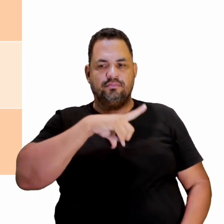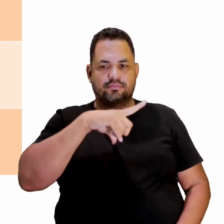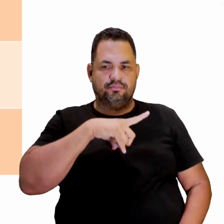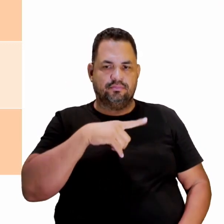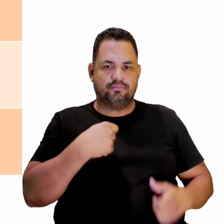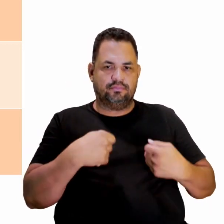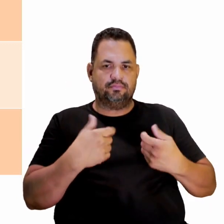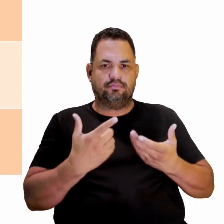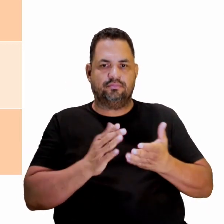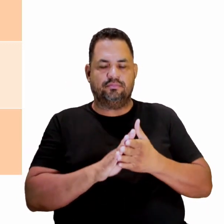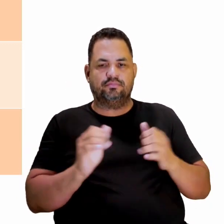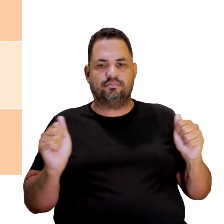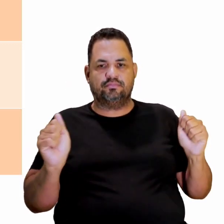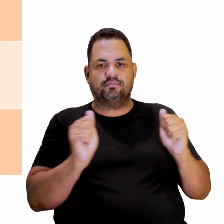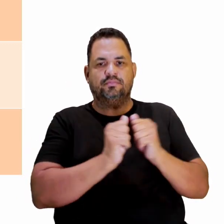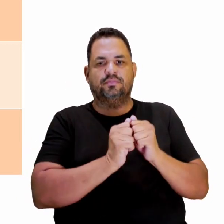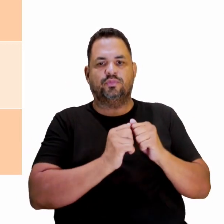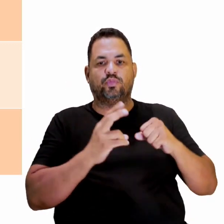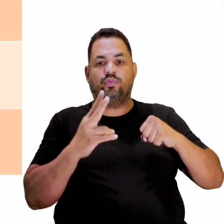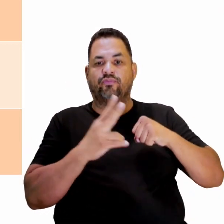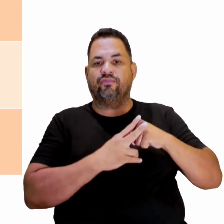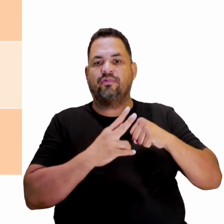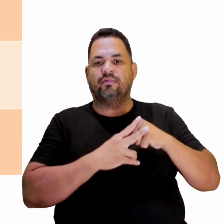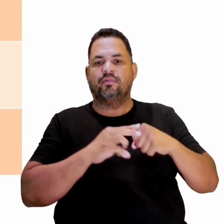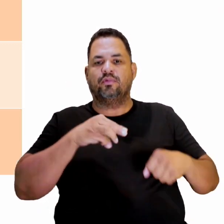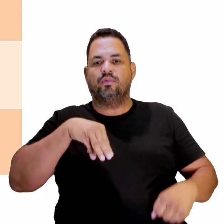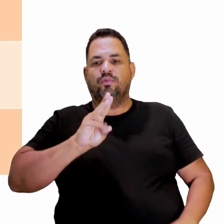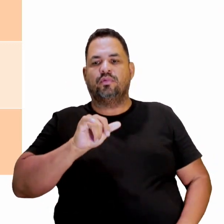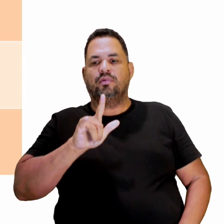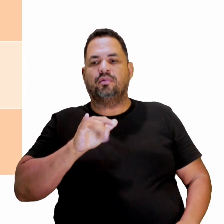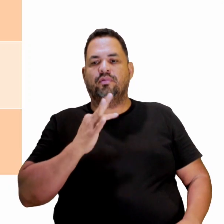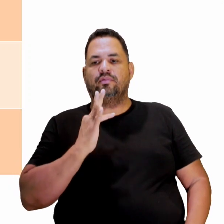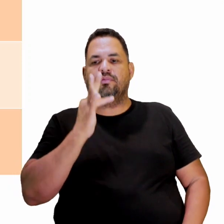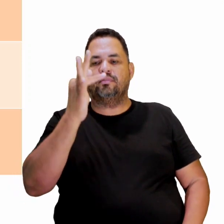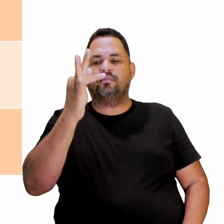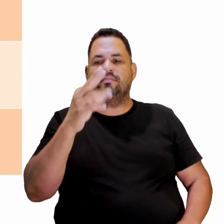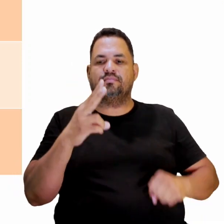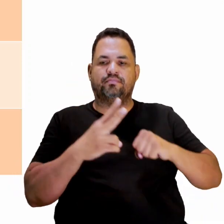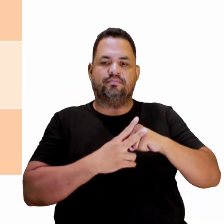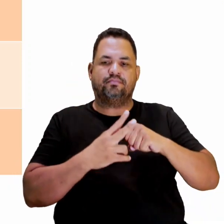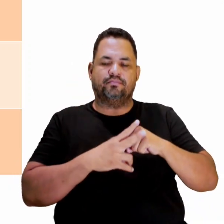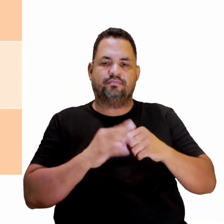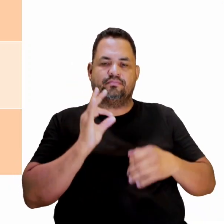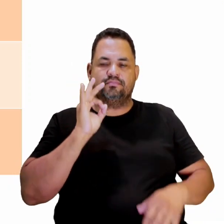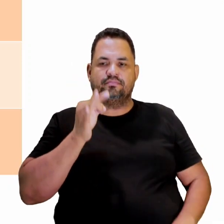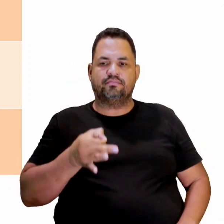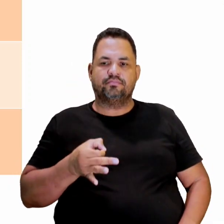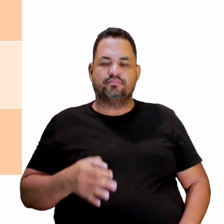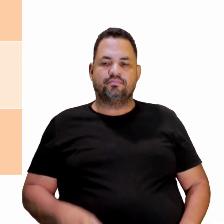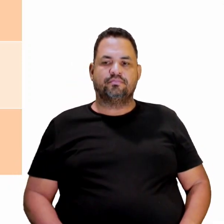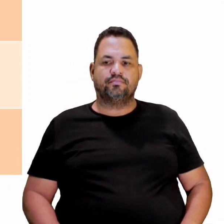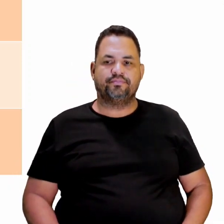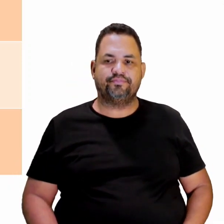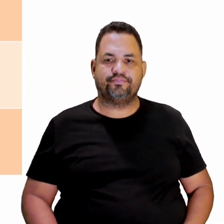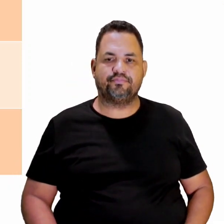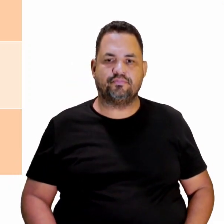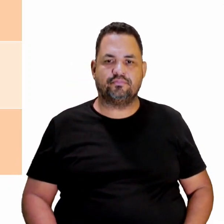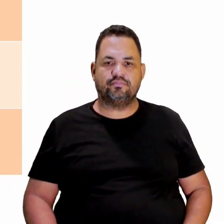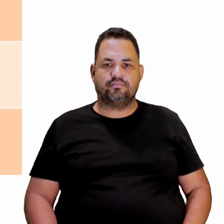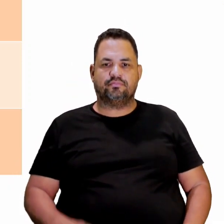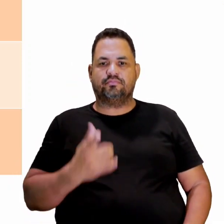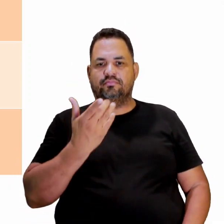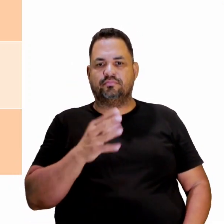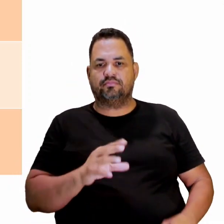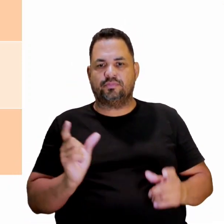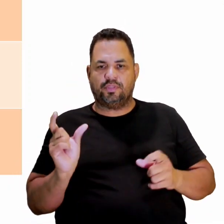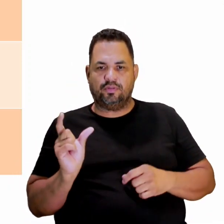ele vem do lado do verbo will, esse verbo modal do futuro. Então, ele vem do lado dele, certo? Ou então ele vem na forma contraída, que